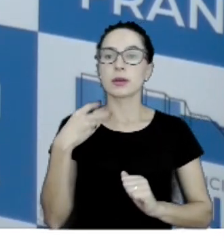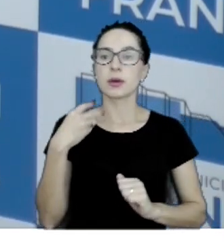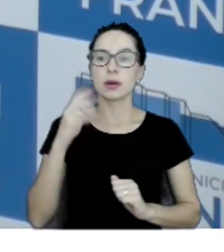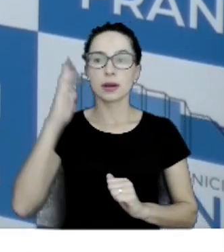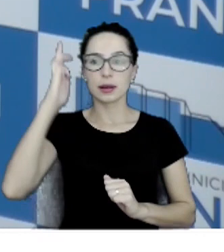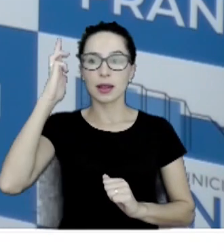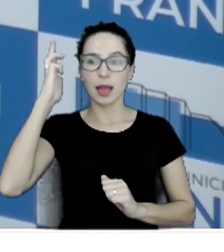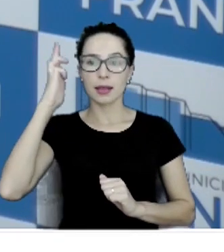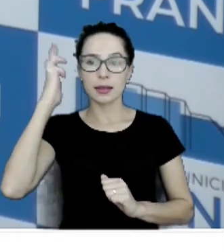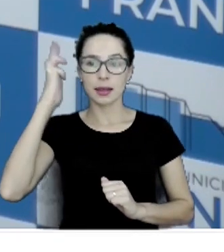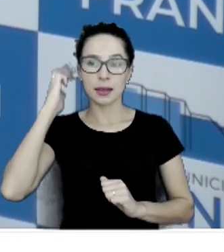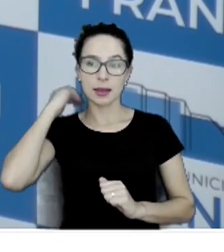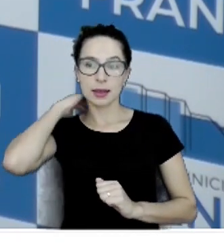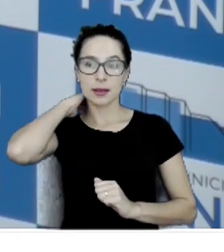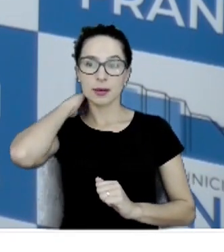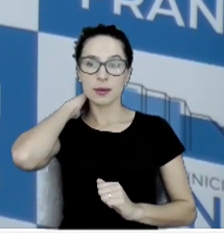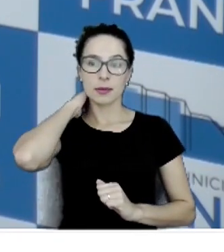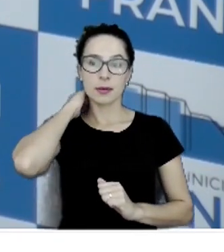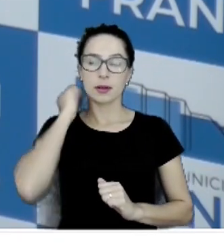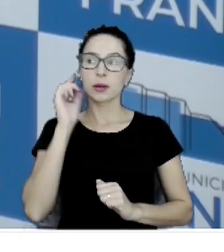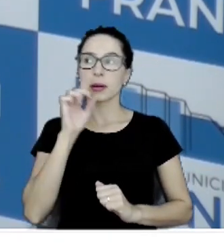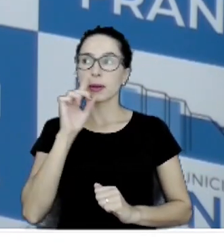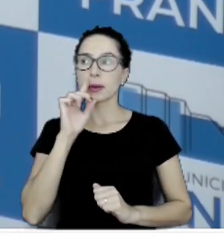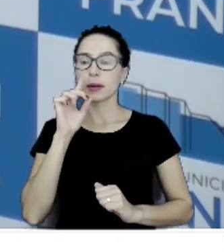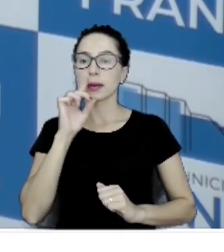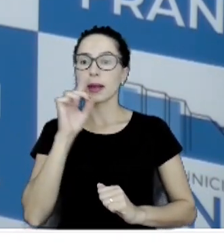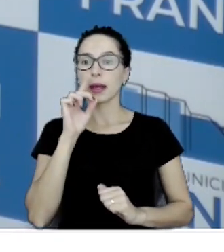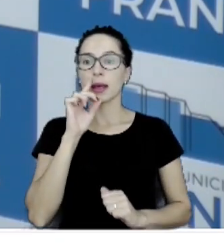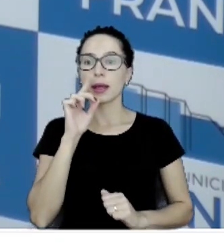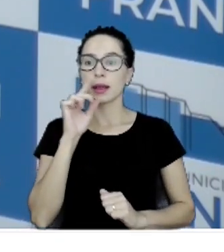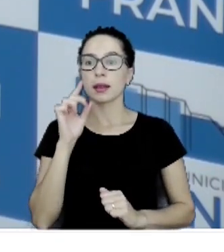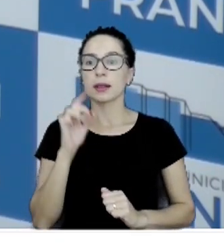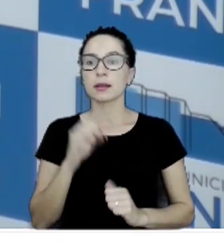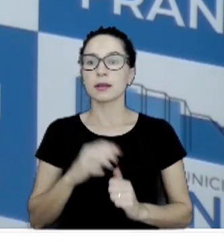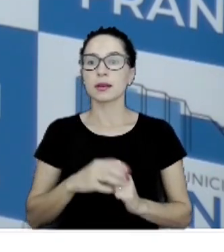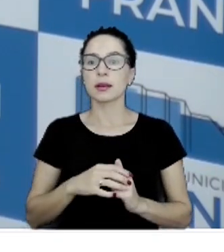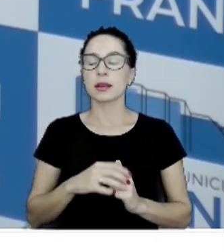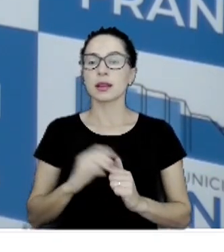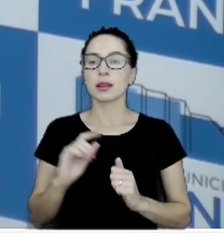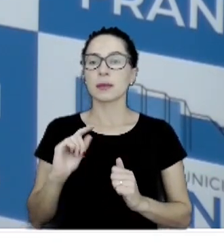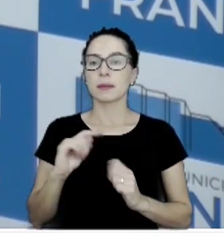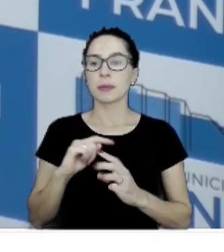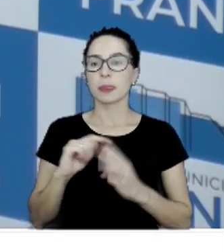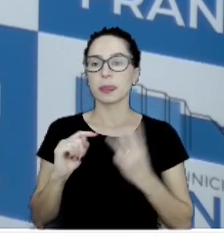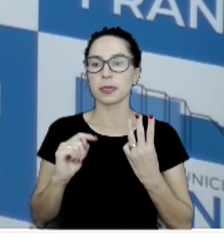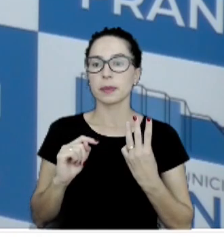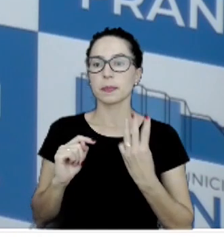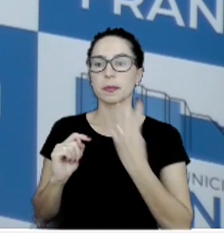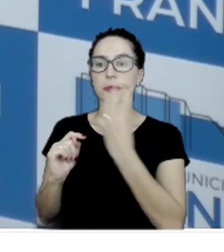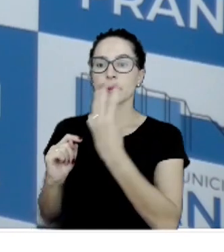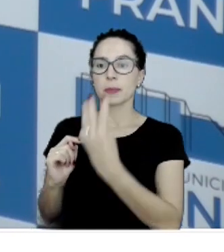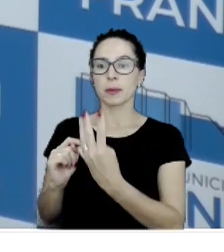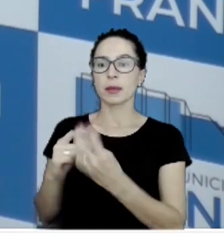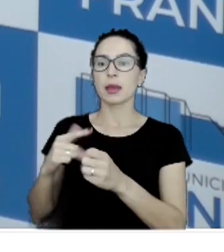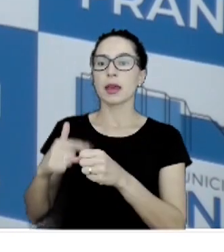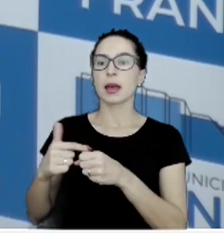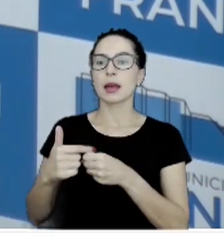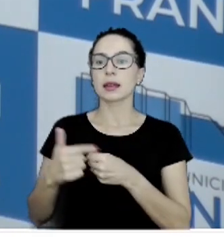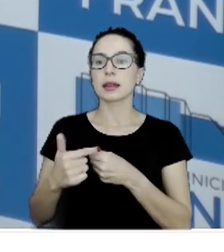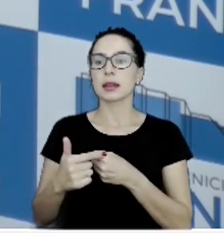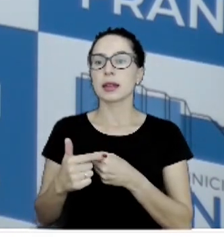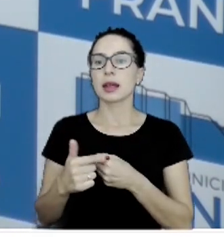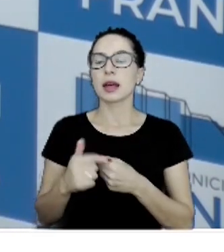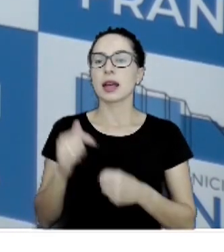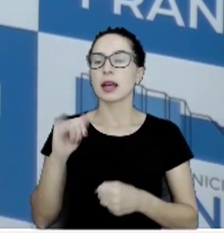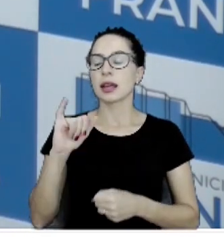Cabeleireiro, Donizete da Farmácia, nós estivemos na cidade de